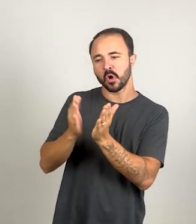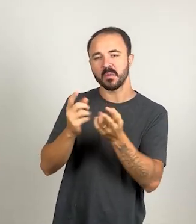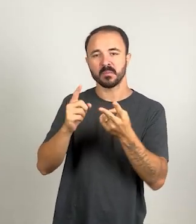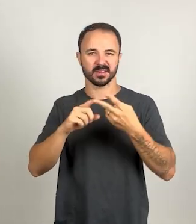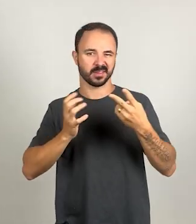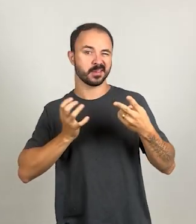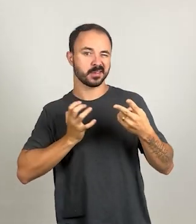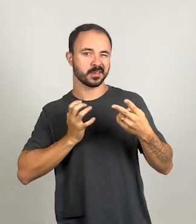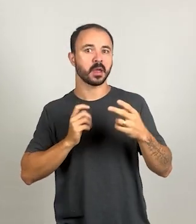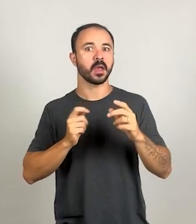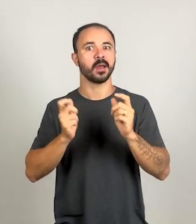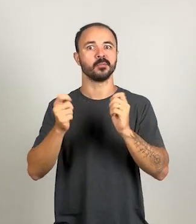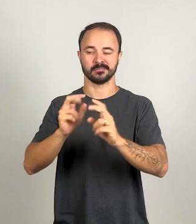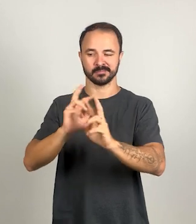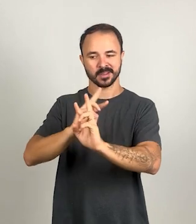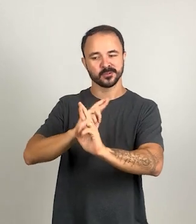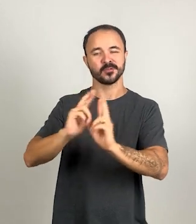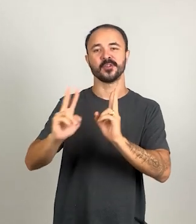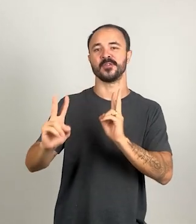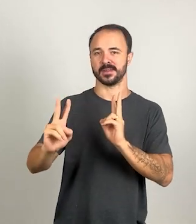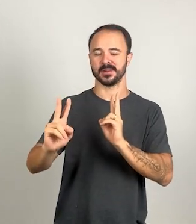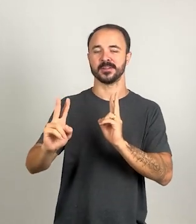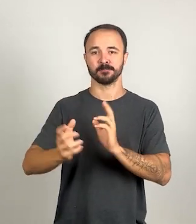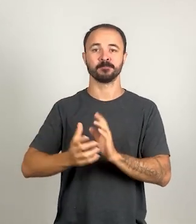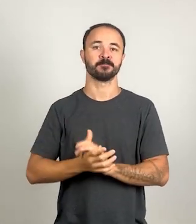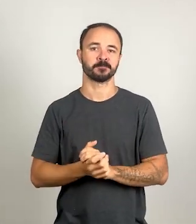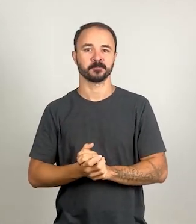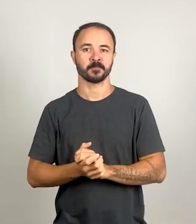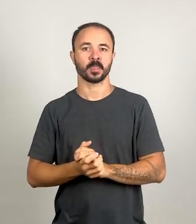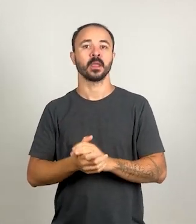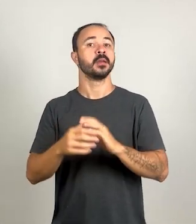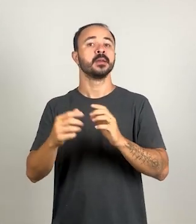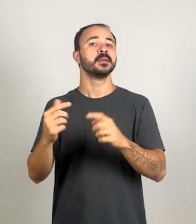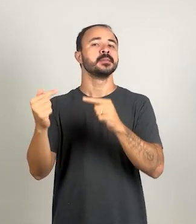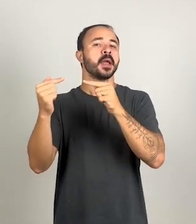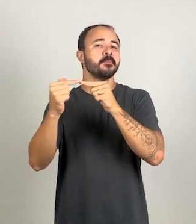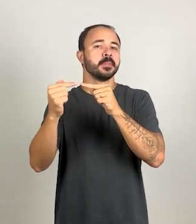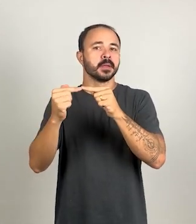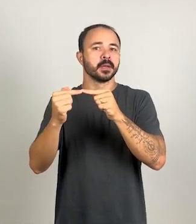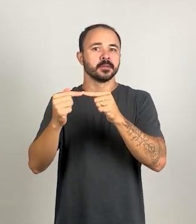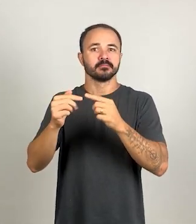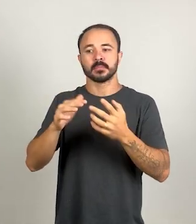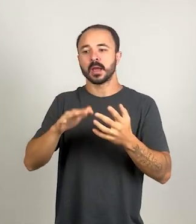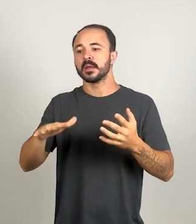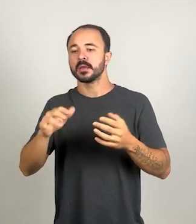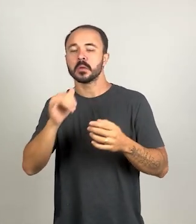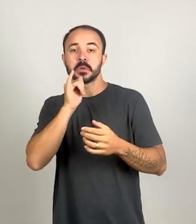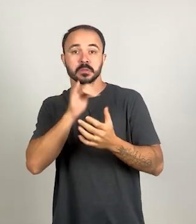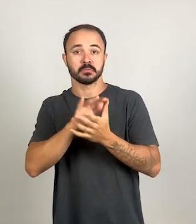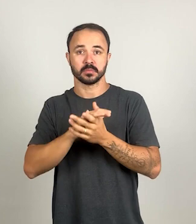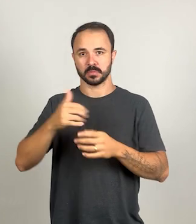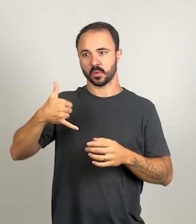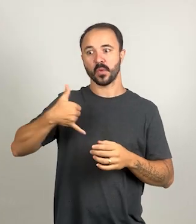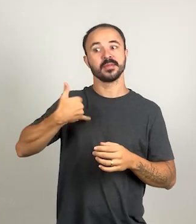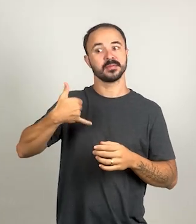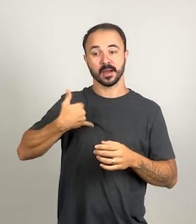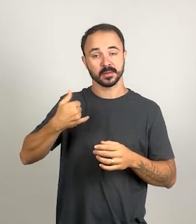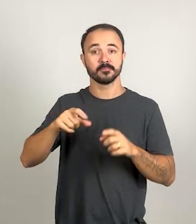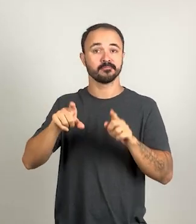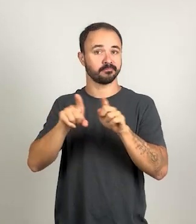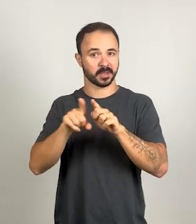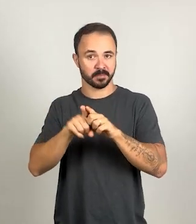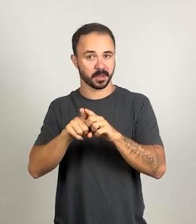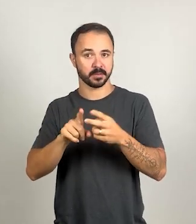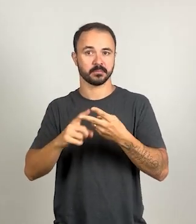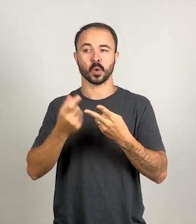aquelas variações que referem aos grupos sociais cujos fatores relacionados à faixa etária profissão estat